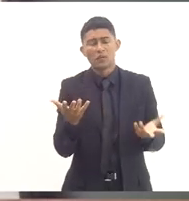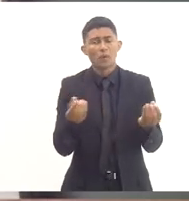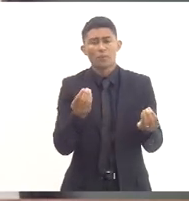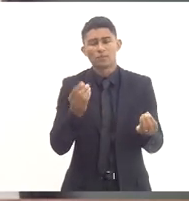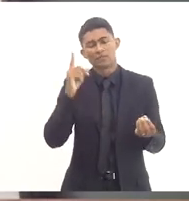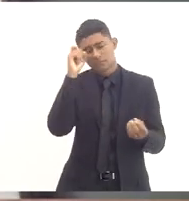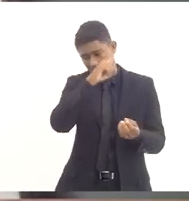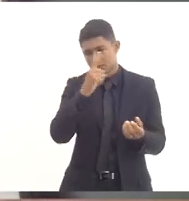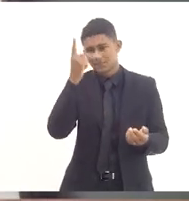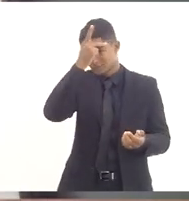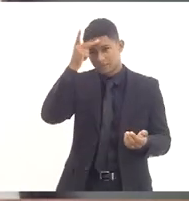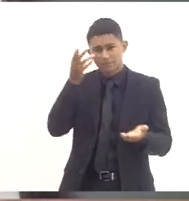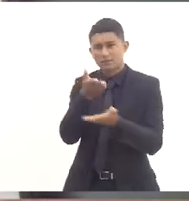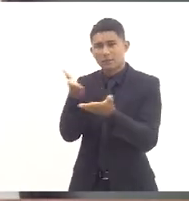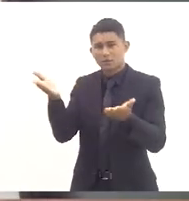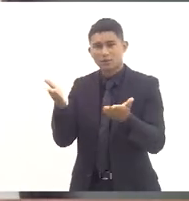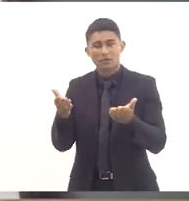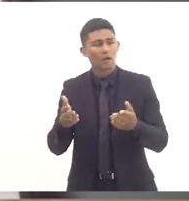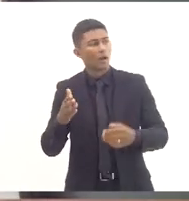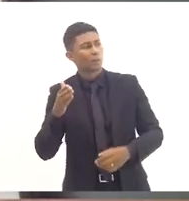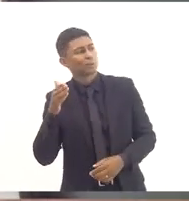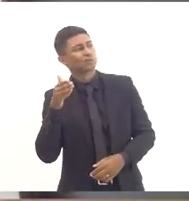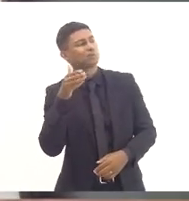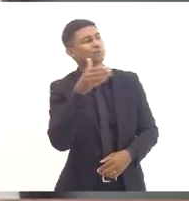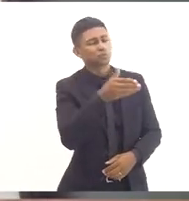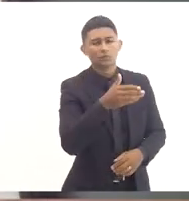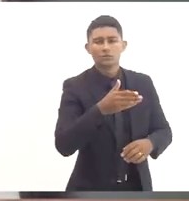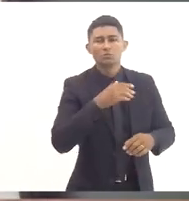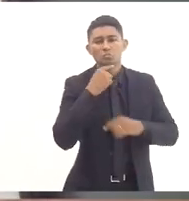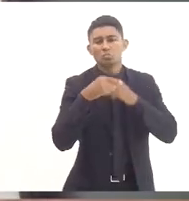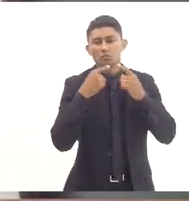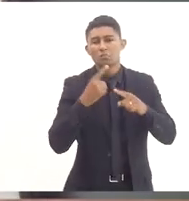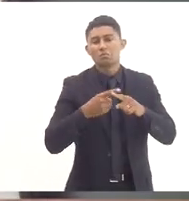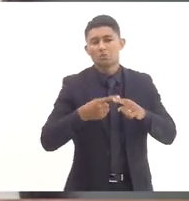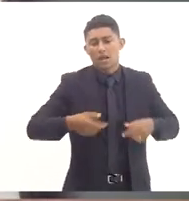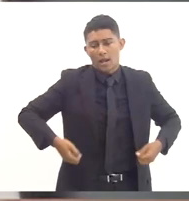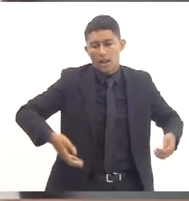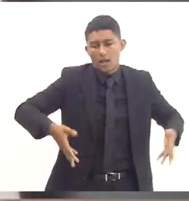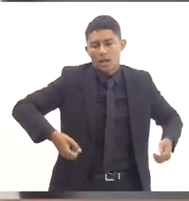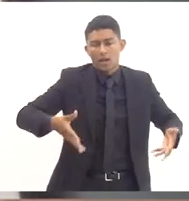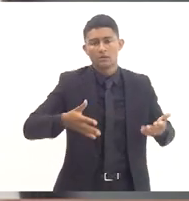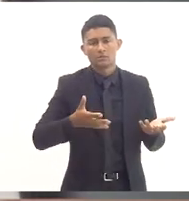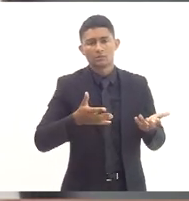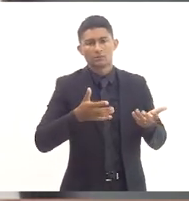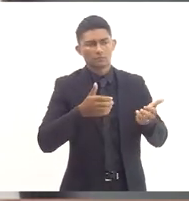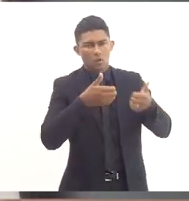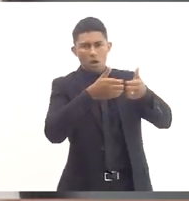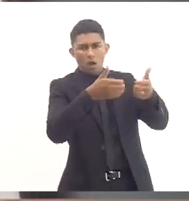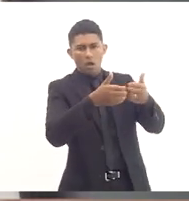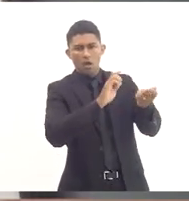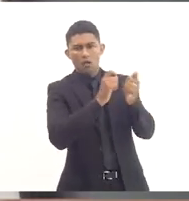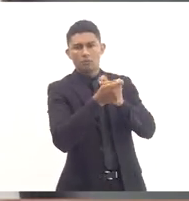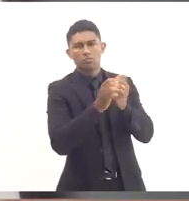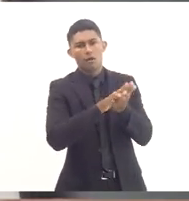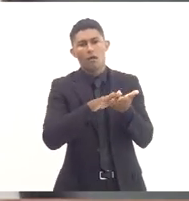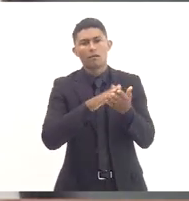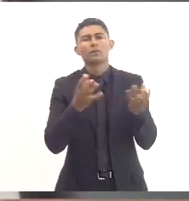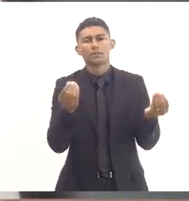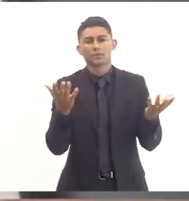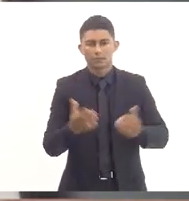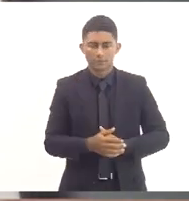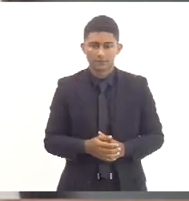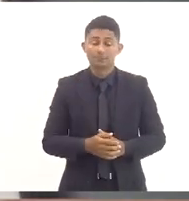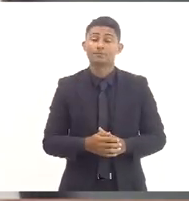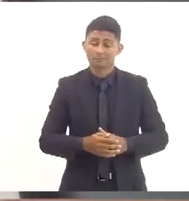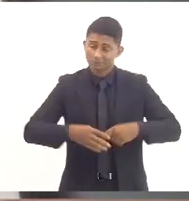direito de ir e vir está garantido para ele começar né a se mobilizar para outras coisas Então nesse nesse aspecto que que